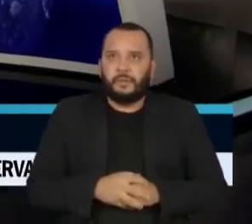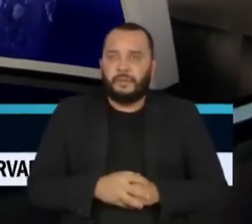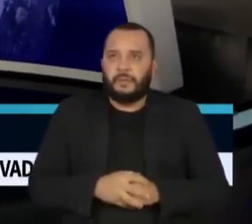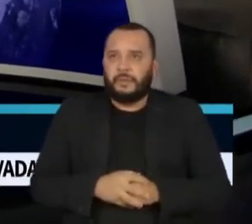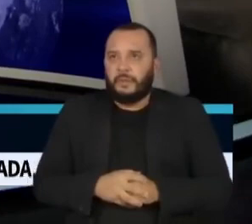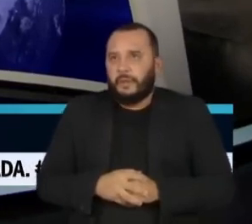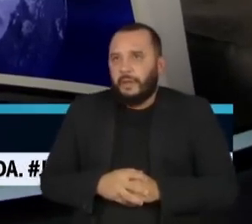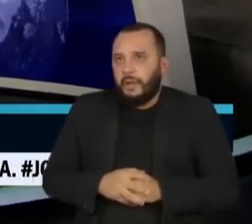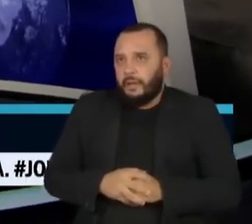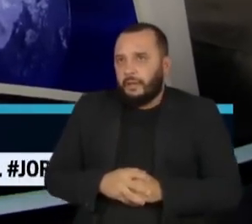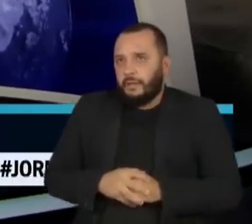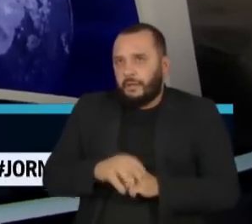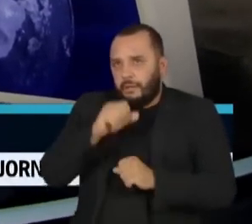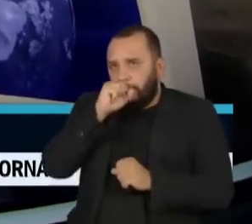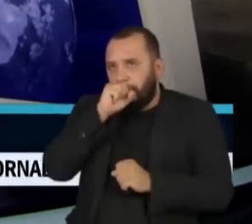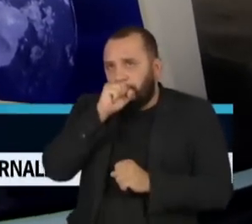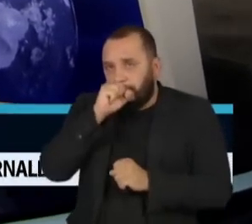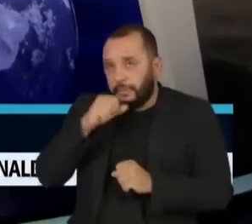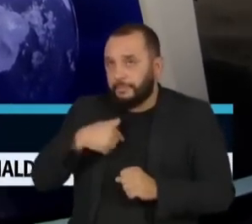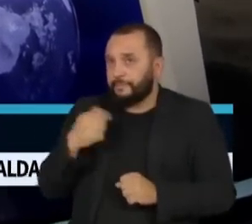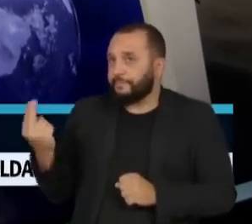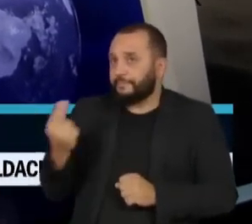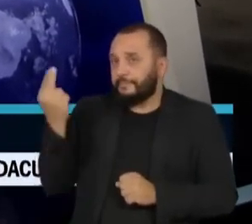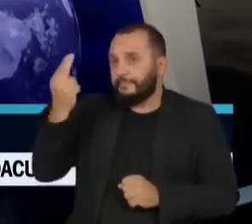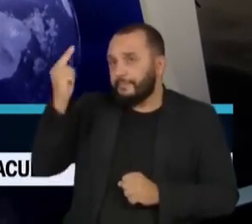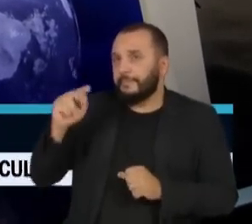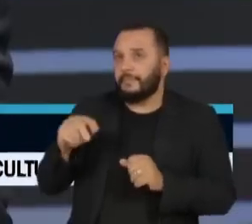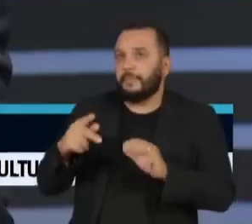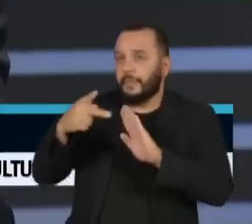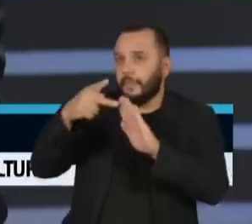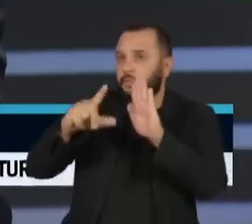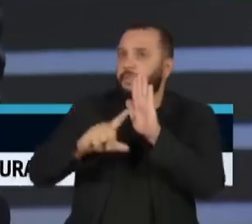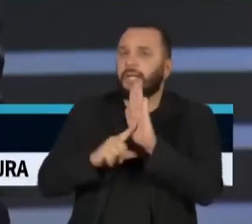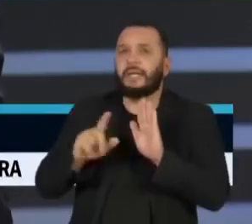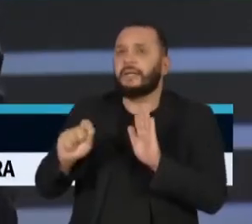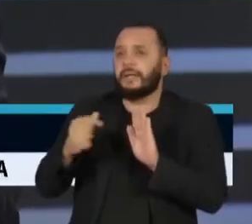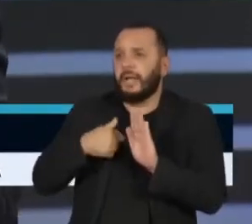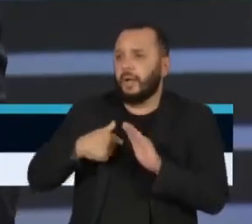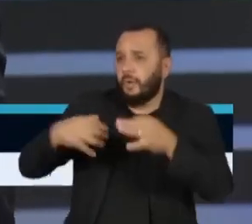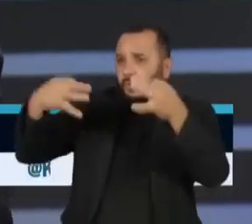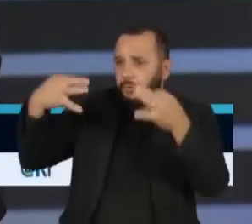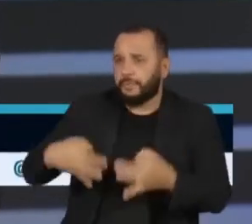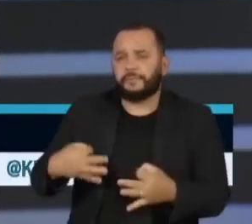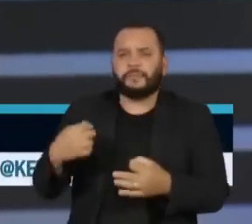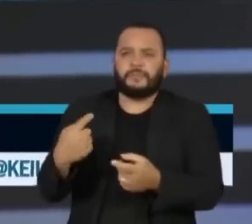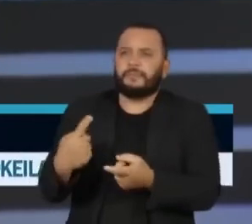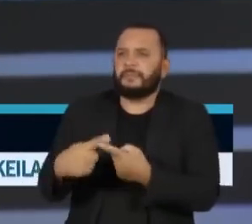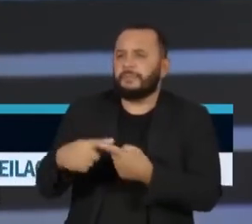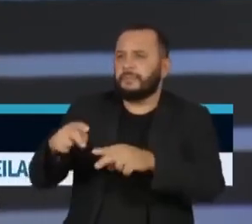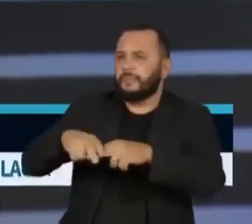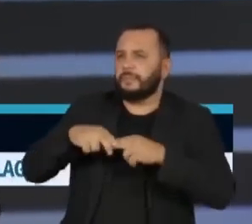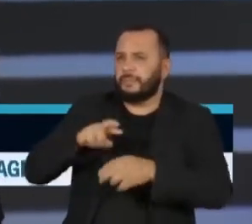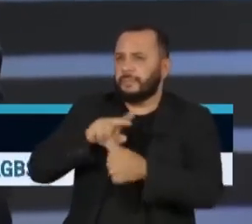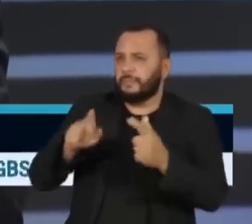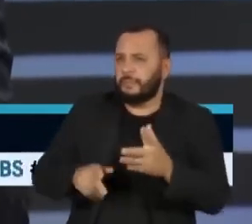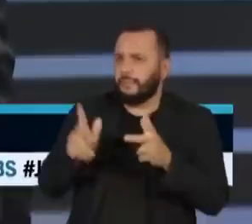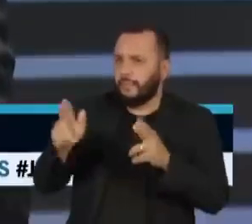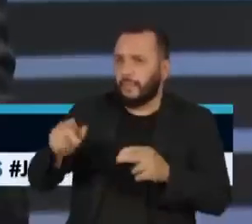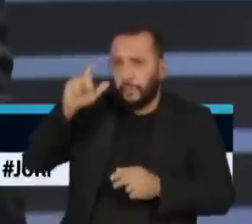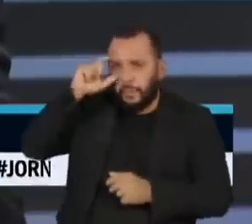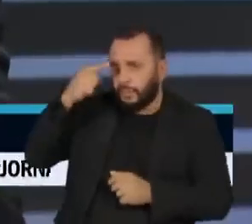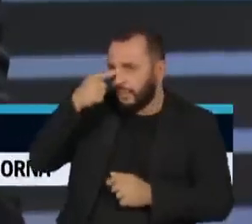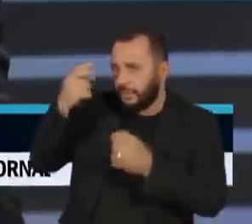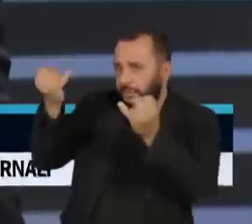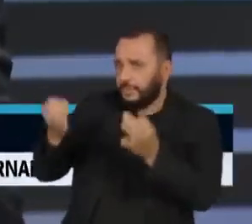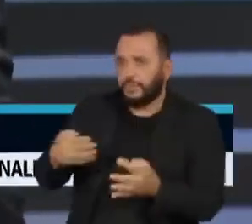nenhuma possibilidade de se trazer, né, o projeto como algo concreto por várias razões. Uma é essa que o Pondé lembrou,